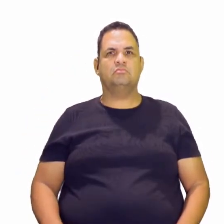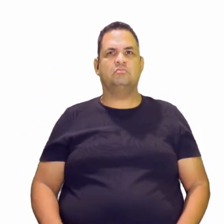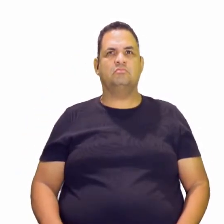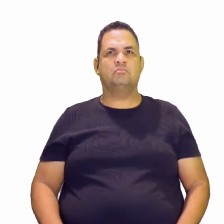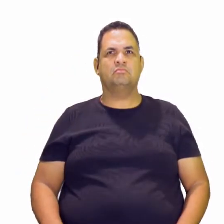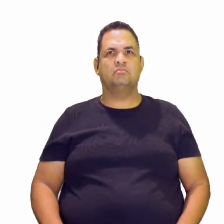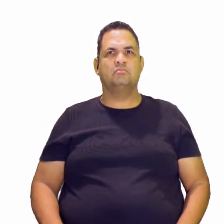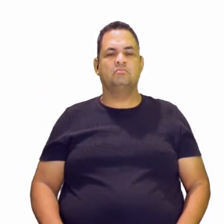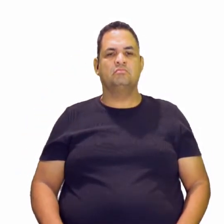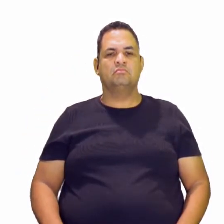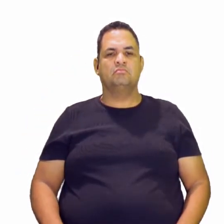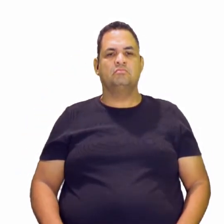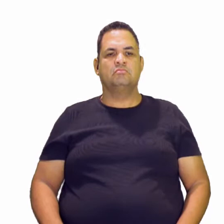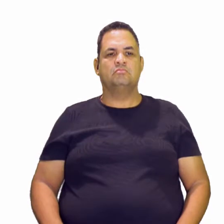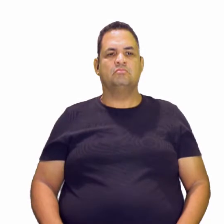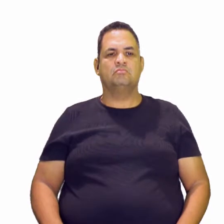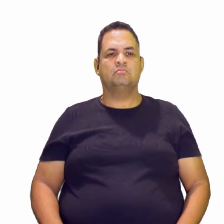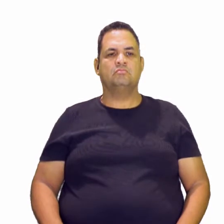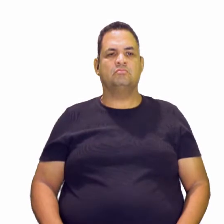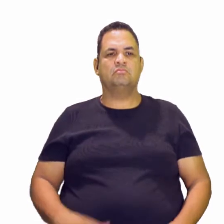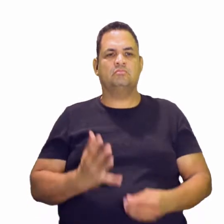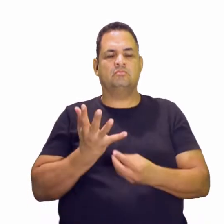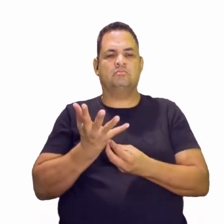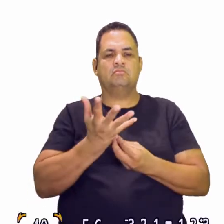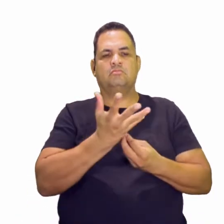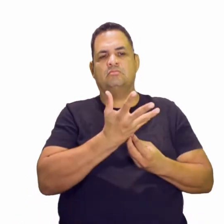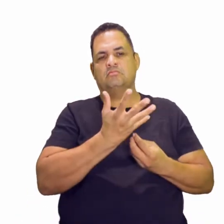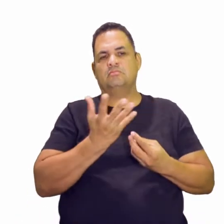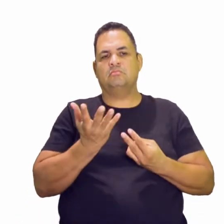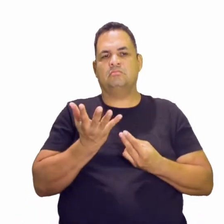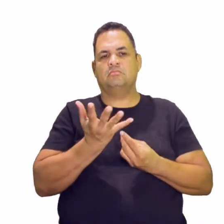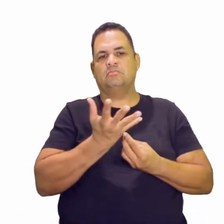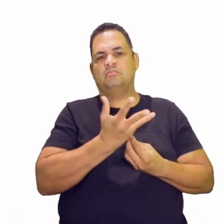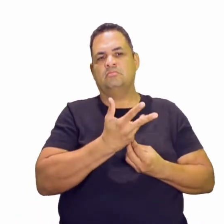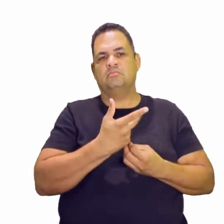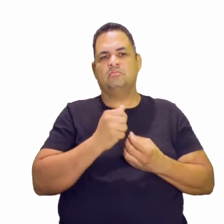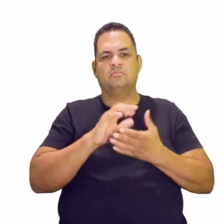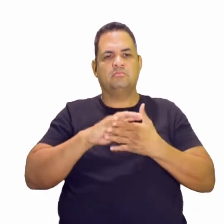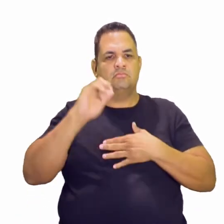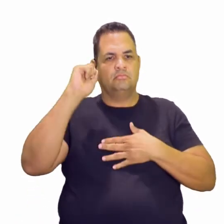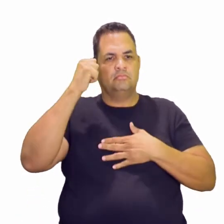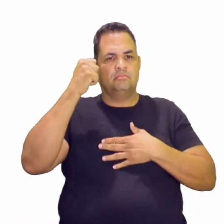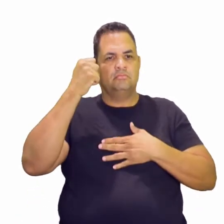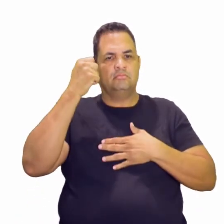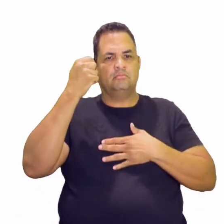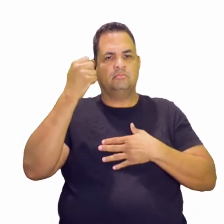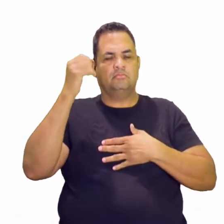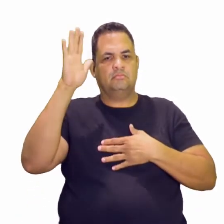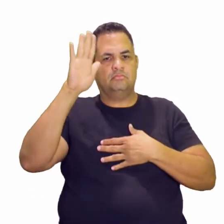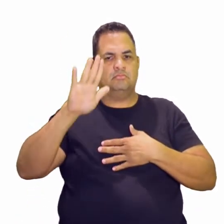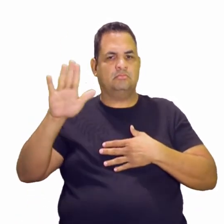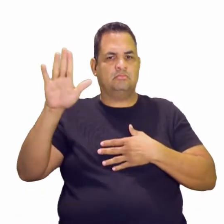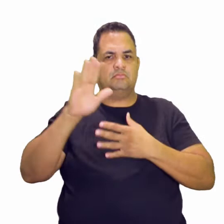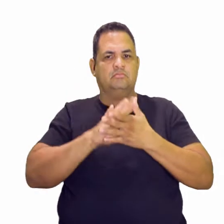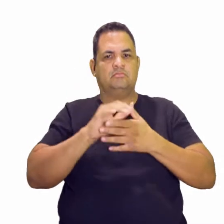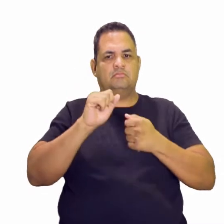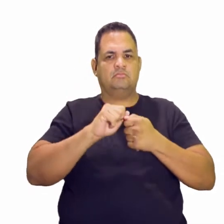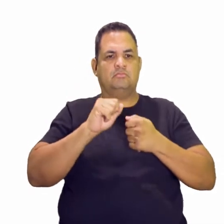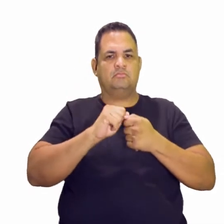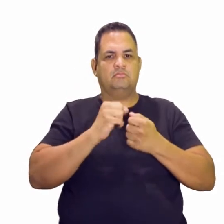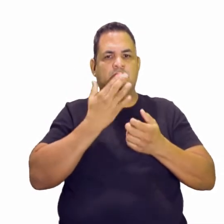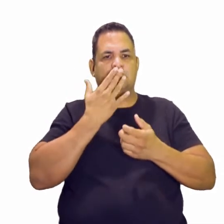Sobre a arte africana, de composições coloridas, feitas de pigmentos extraídos de pedras em